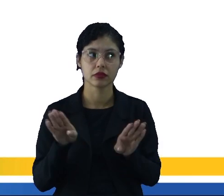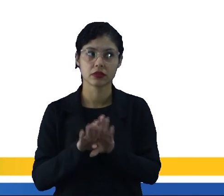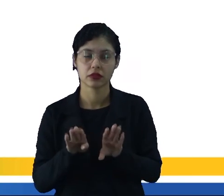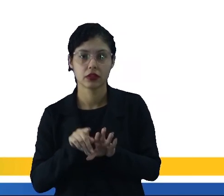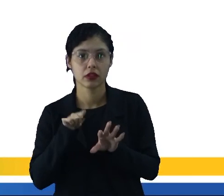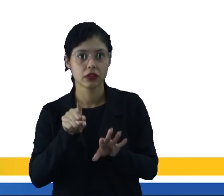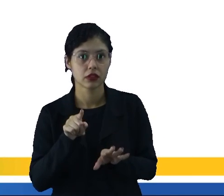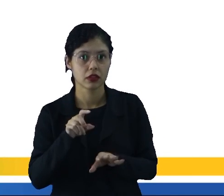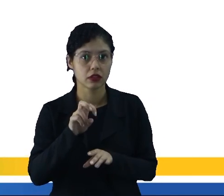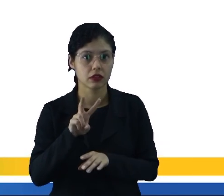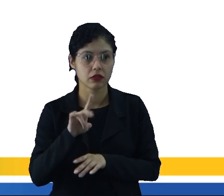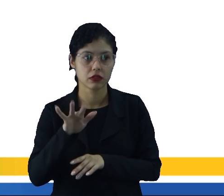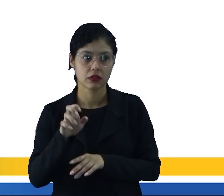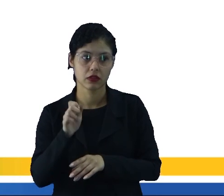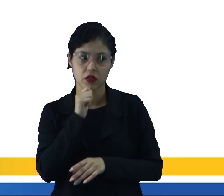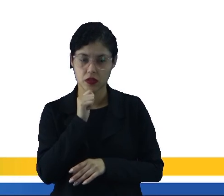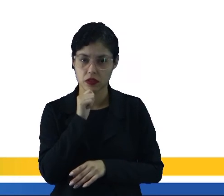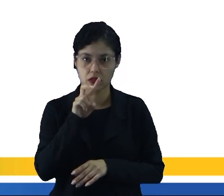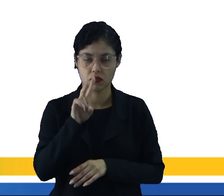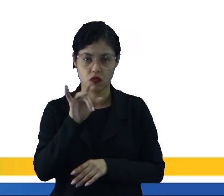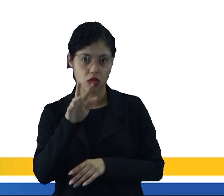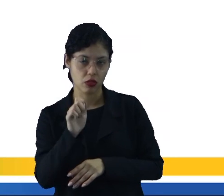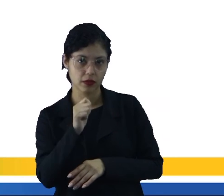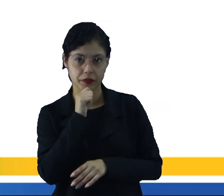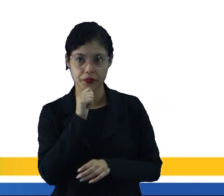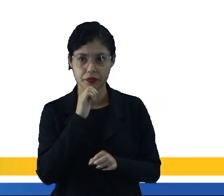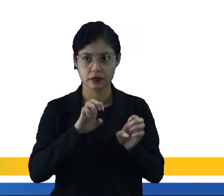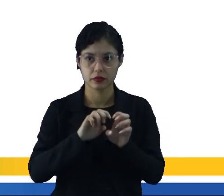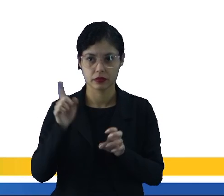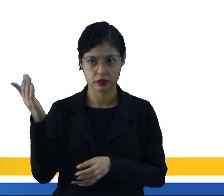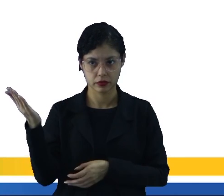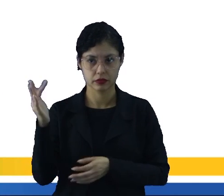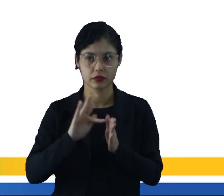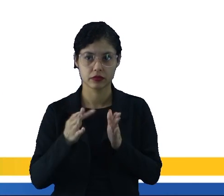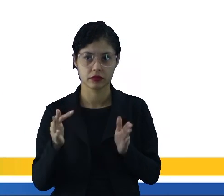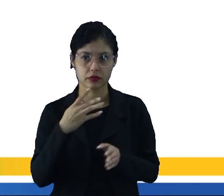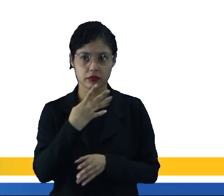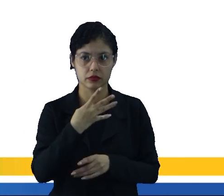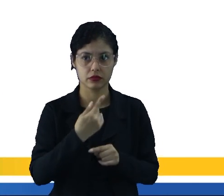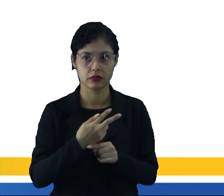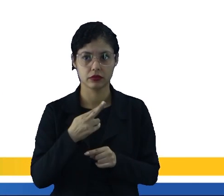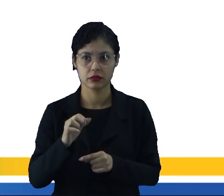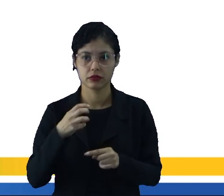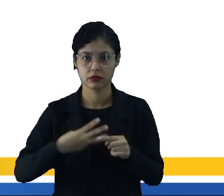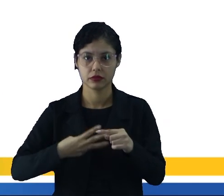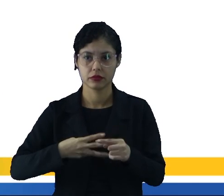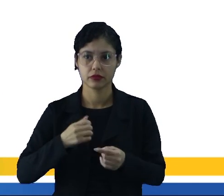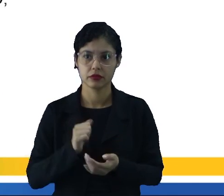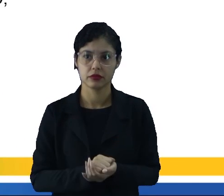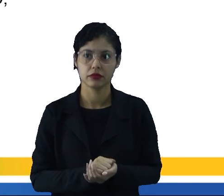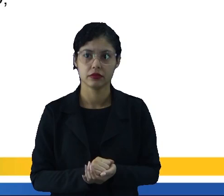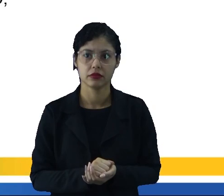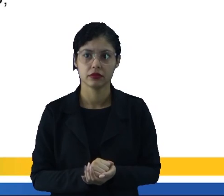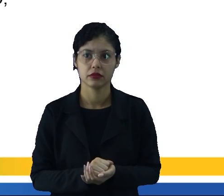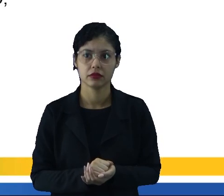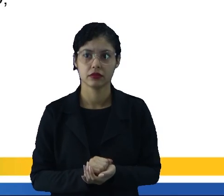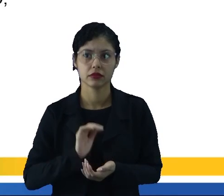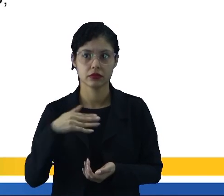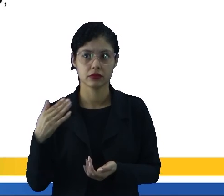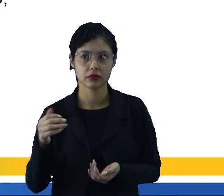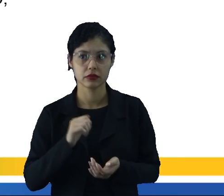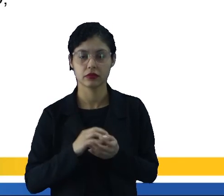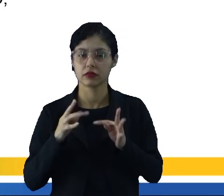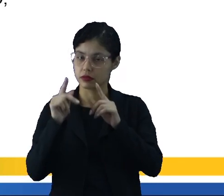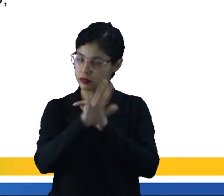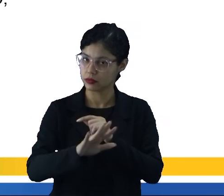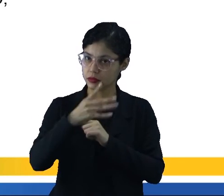então aqui vai ser volume volume Essa é a fórmula 4 PR o cubo sobre 3 e quando falar de